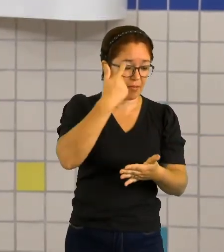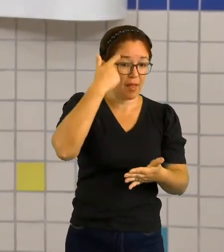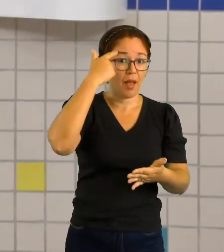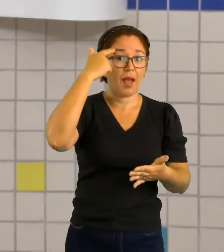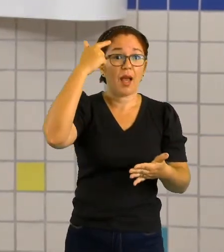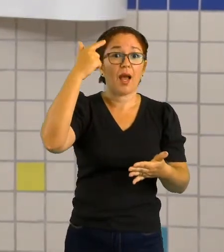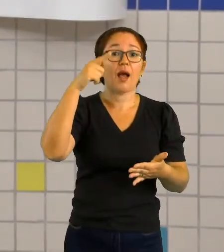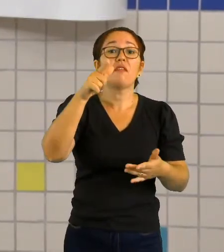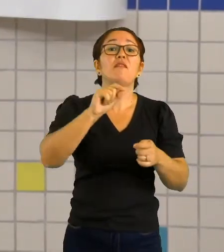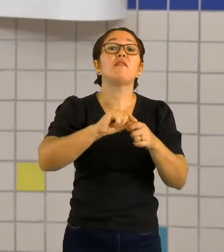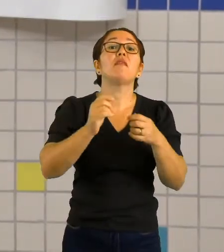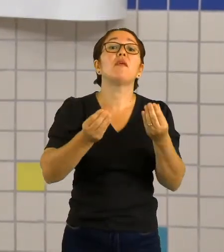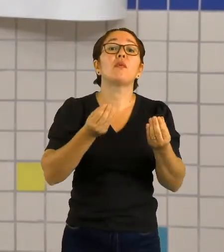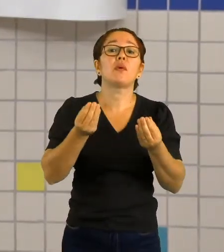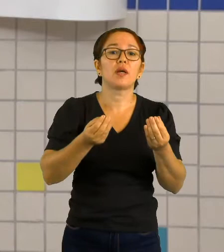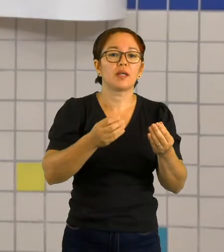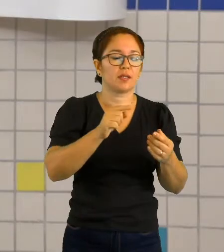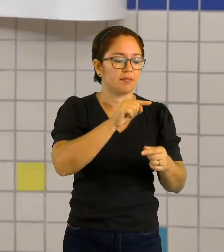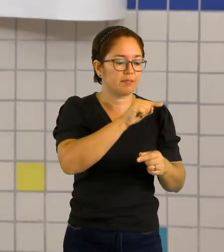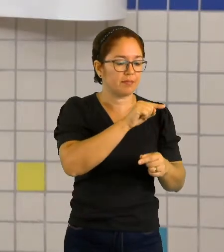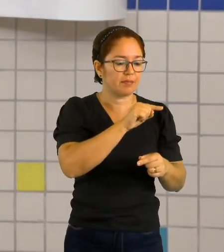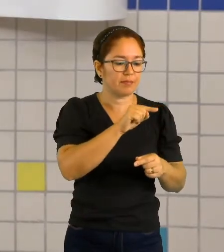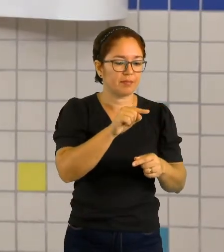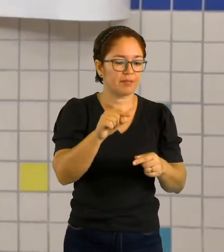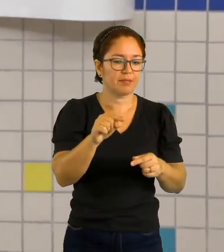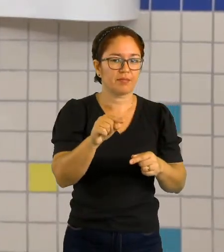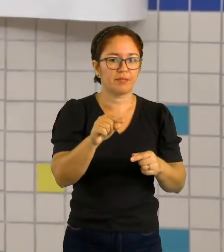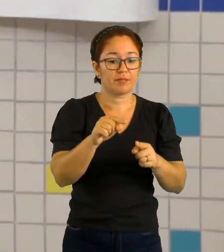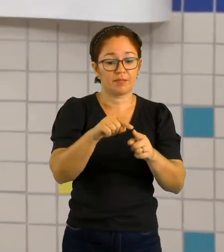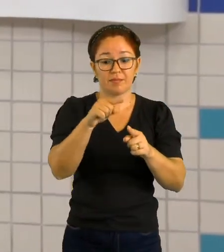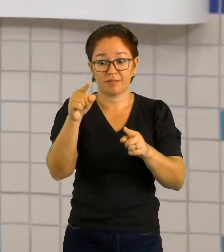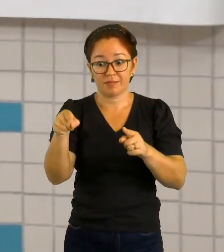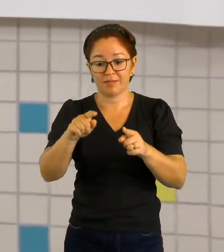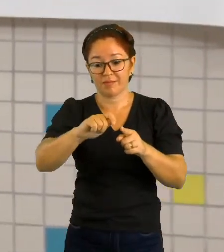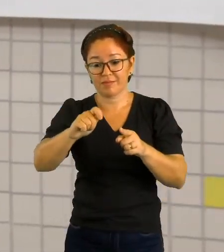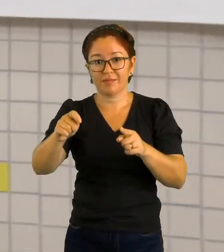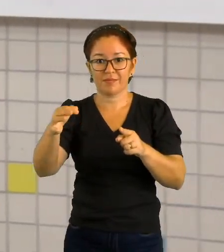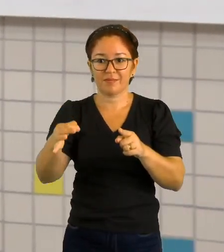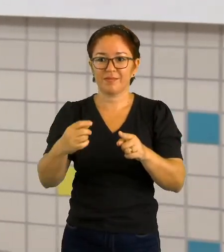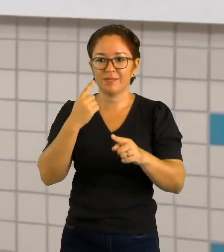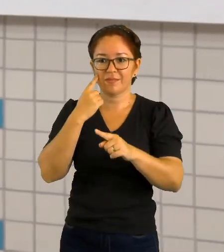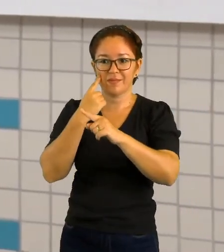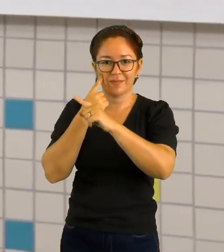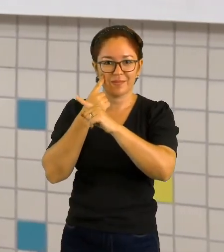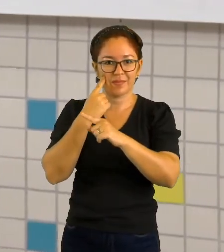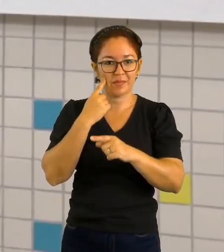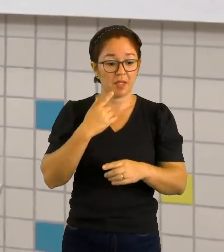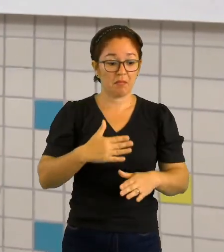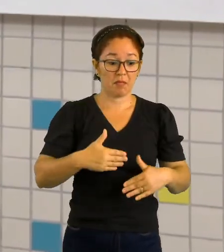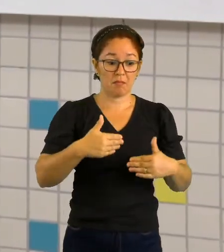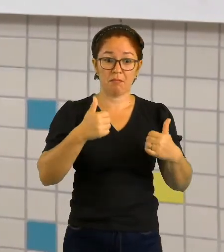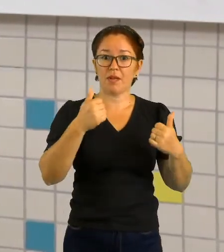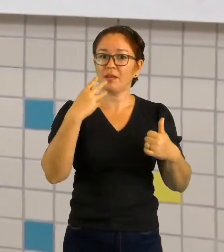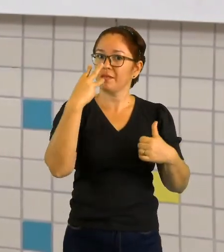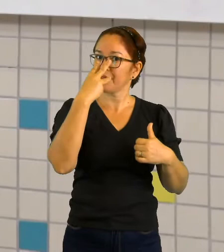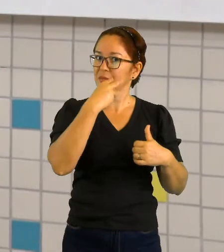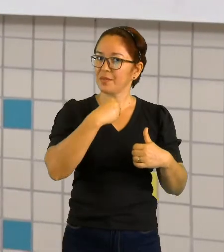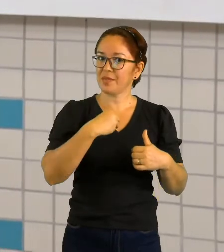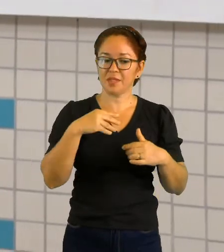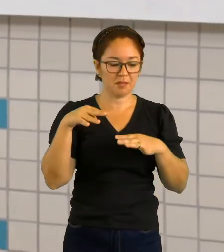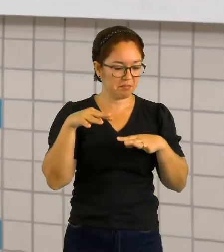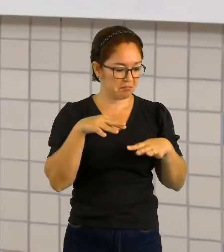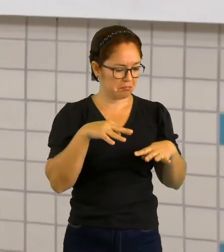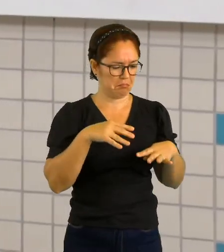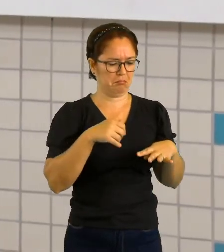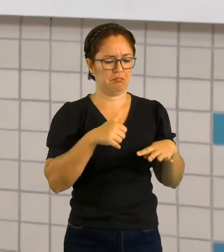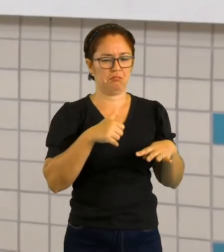e escreva ela certa novamente. Isso tudo é cuidar da estética. Isso tudo tem